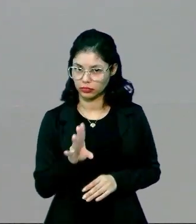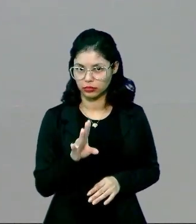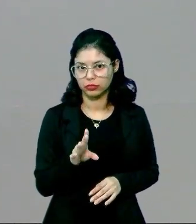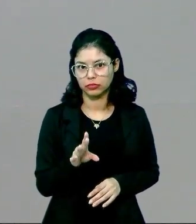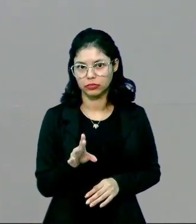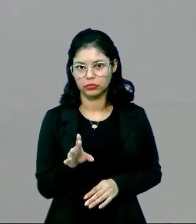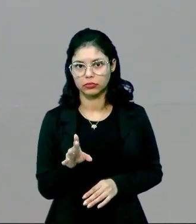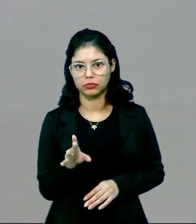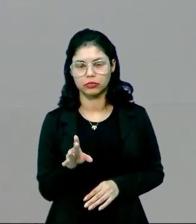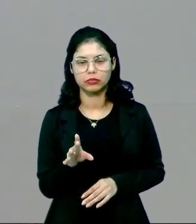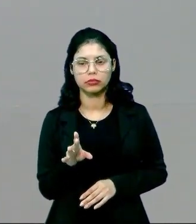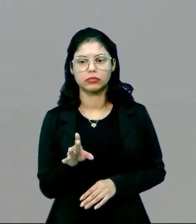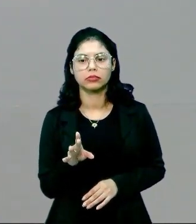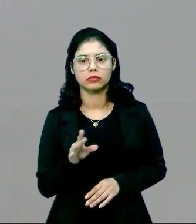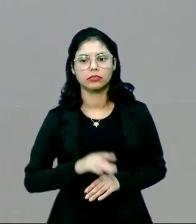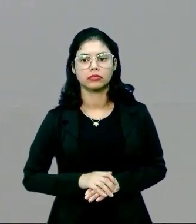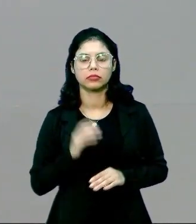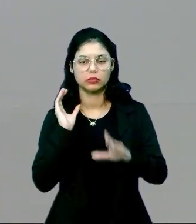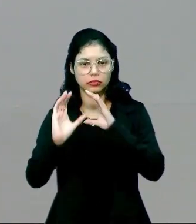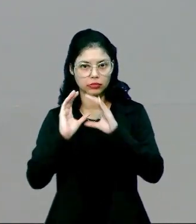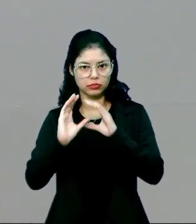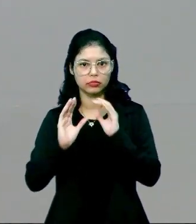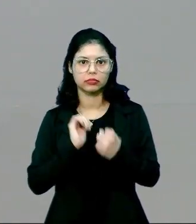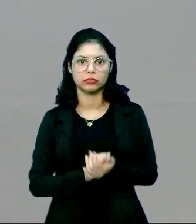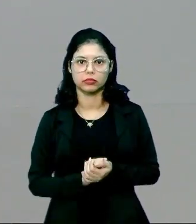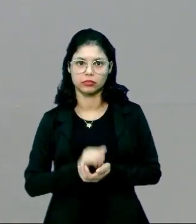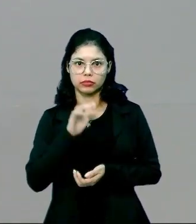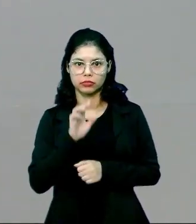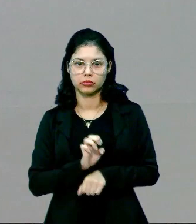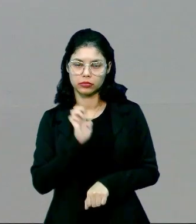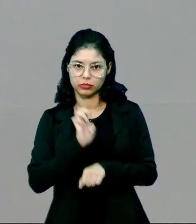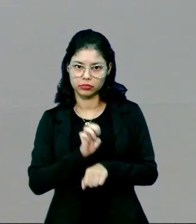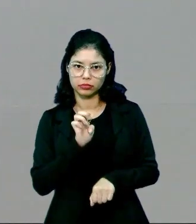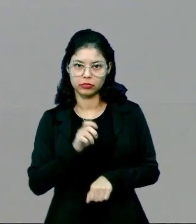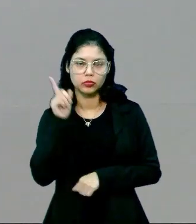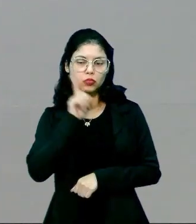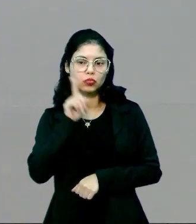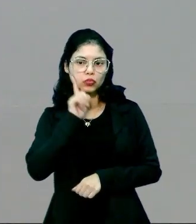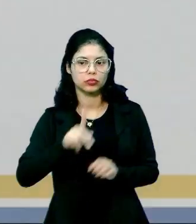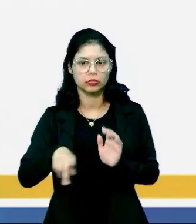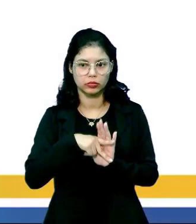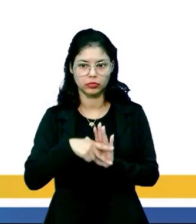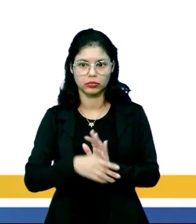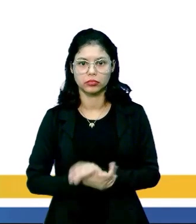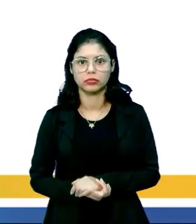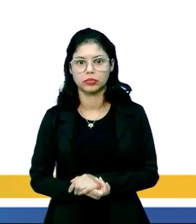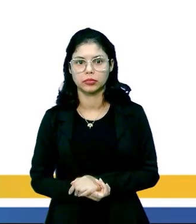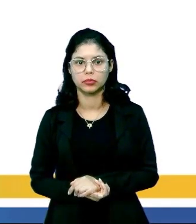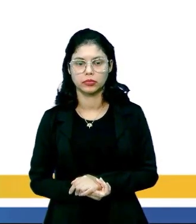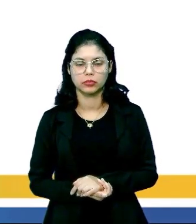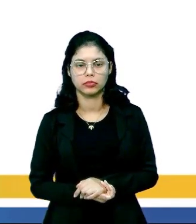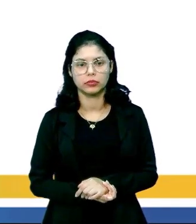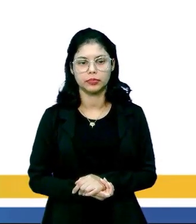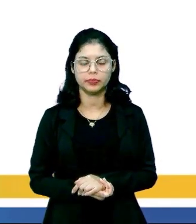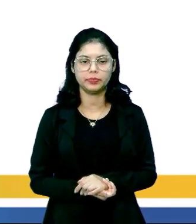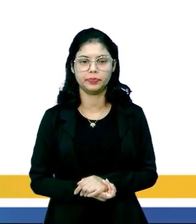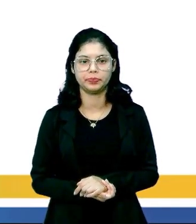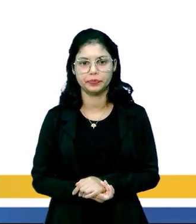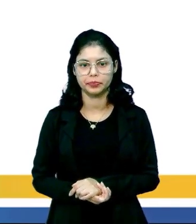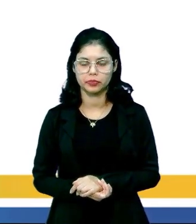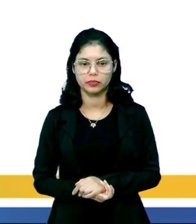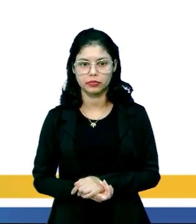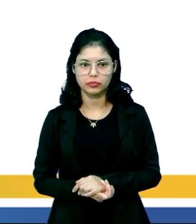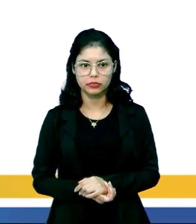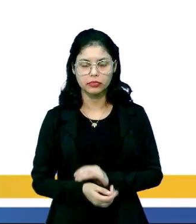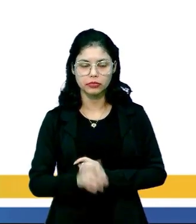ah nos os cantores estadunidenses ou dos Estados Unidos Ok Então nesse caso aí a letra c não